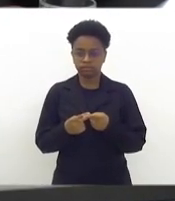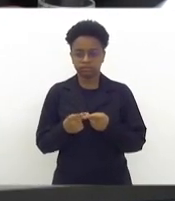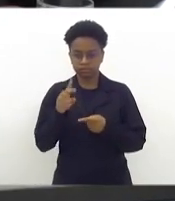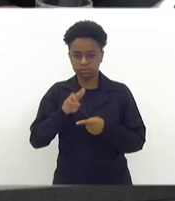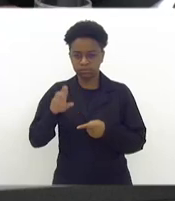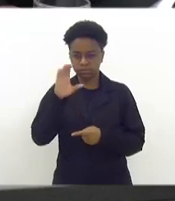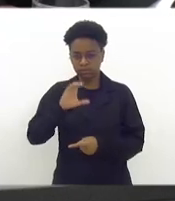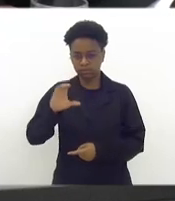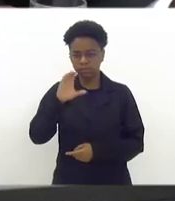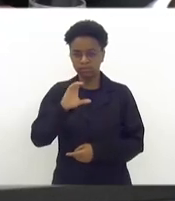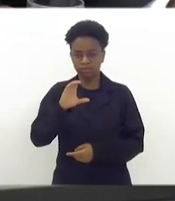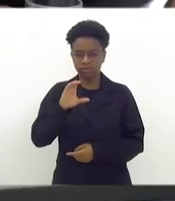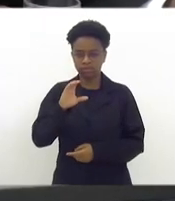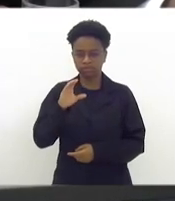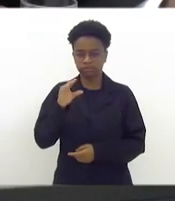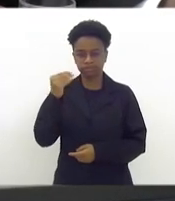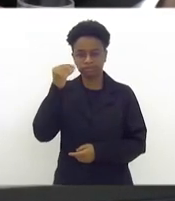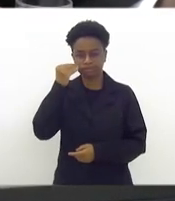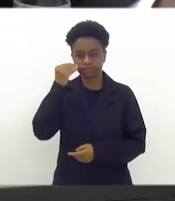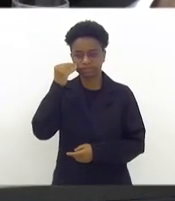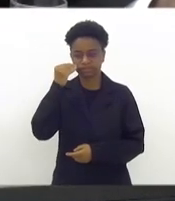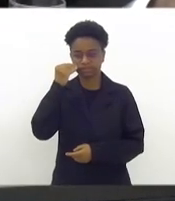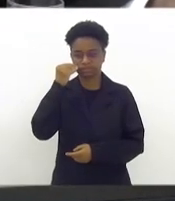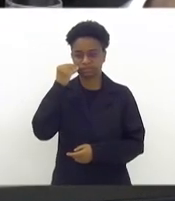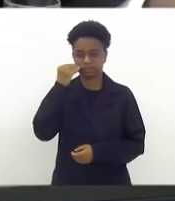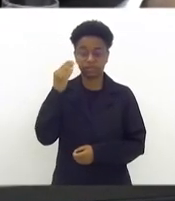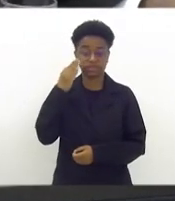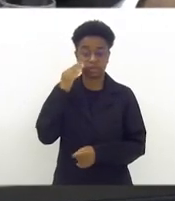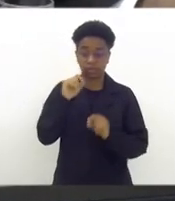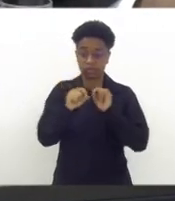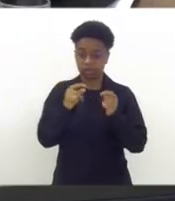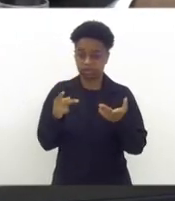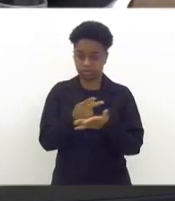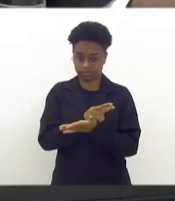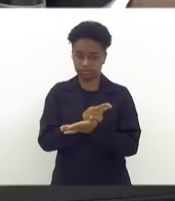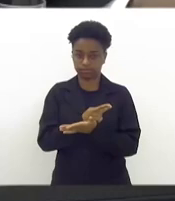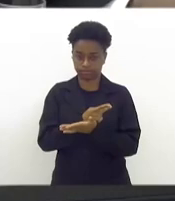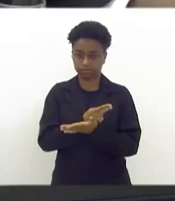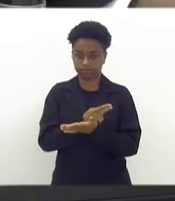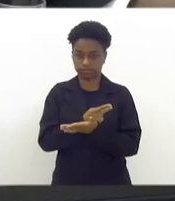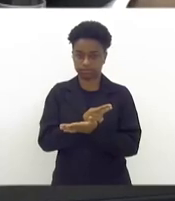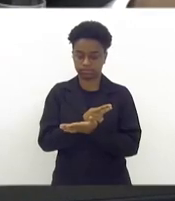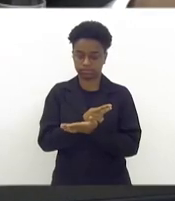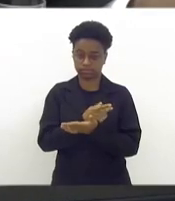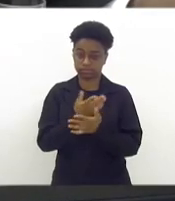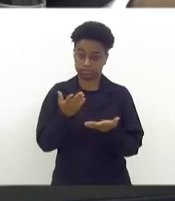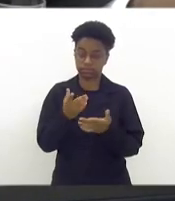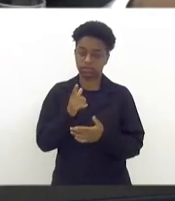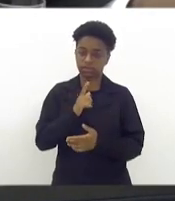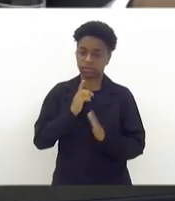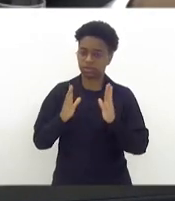ciência para estipular as causas, né? A gente teve há dias